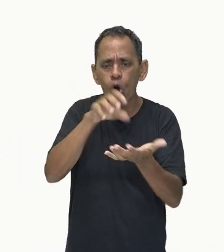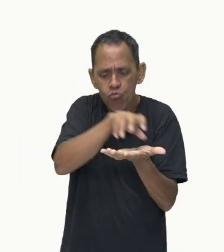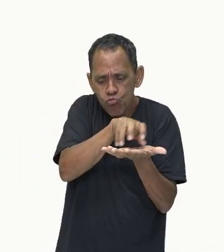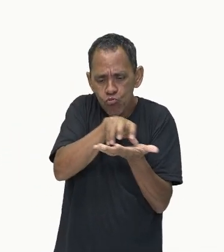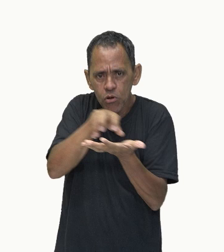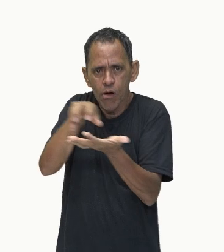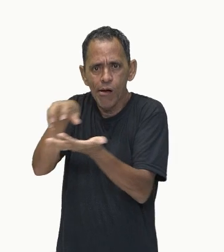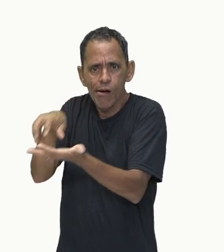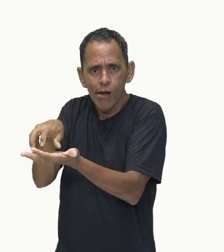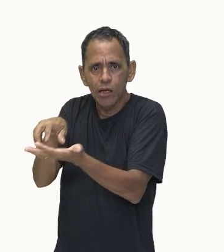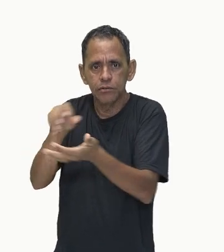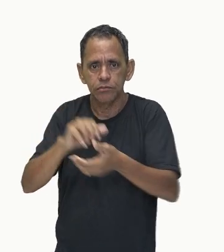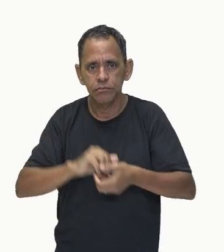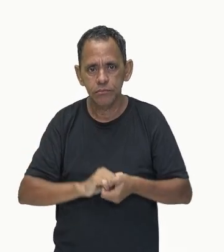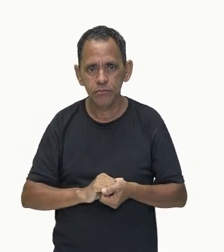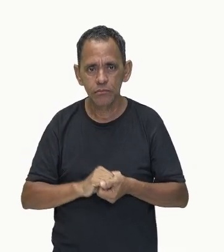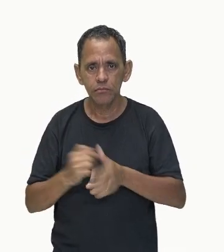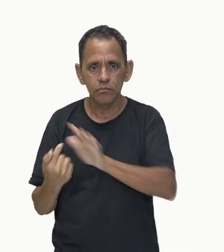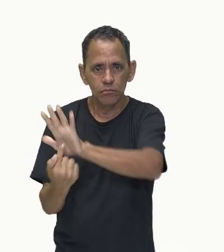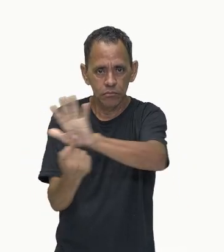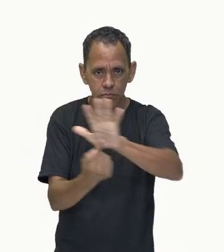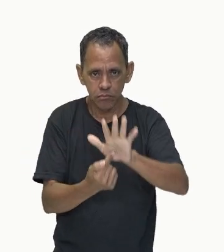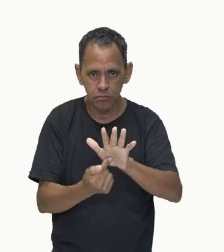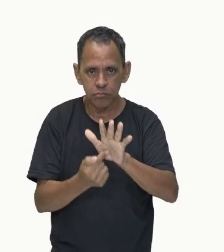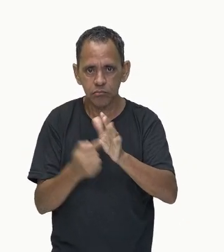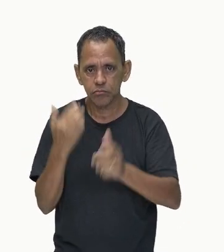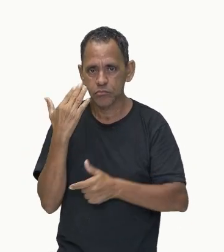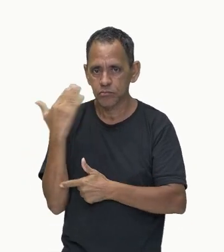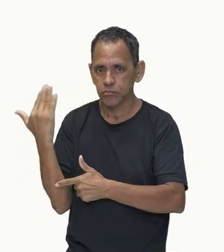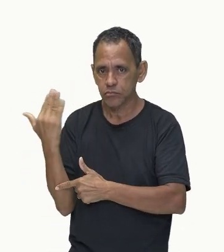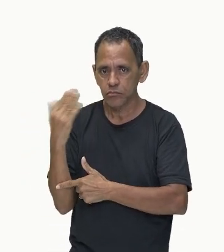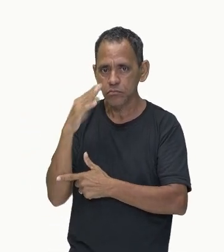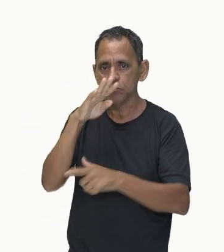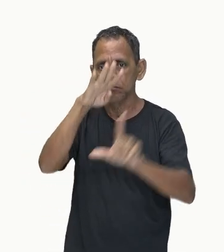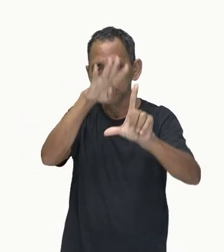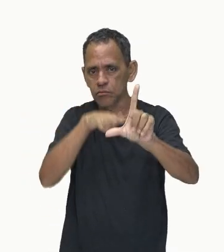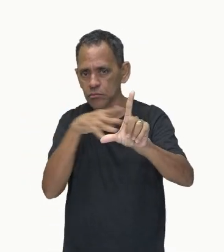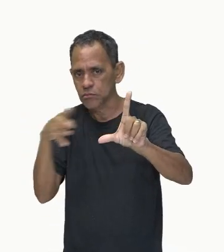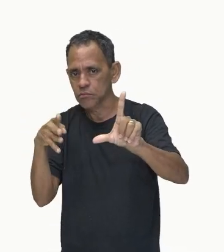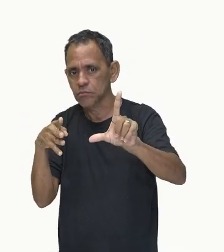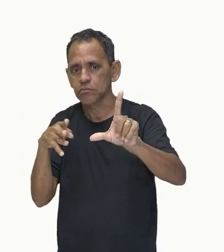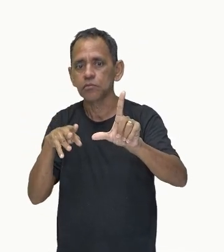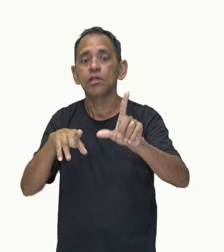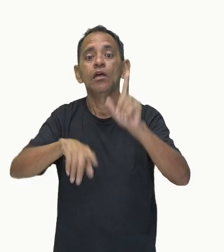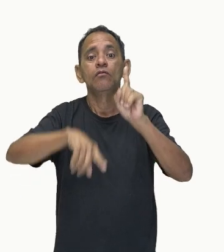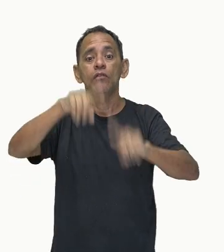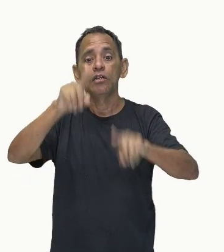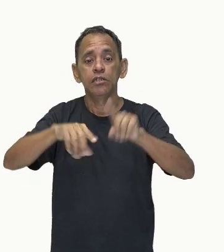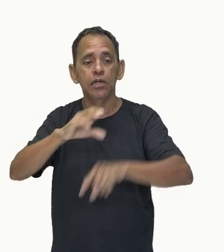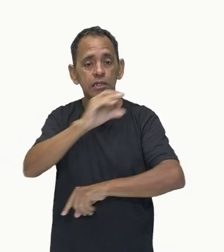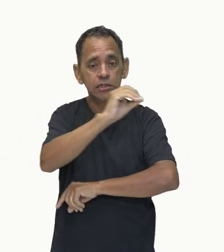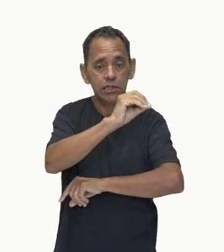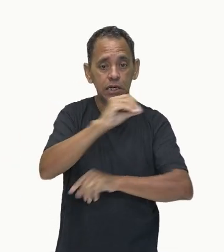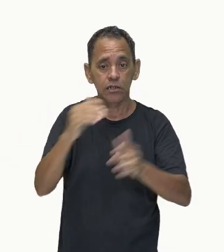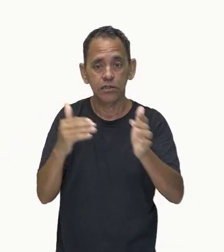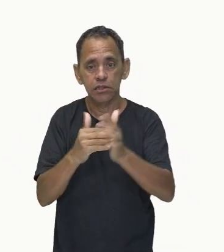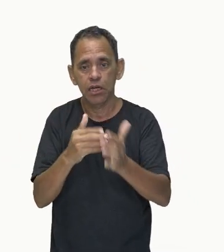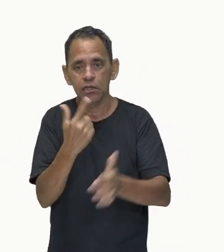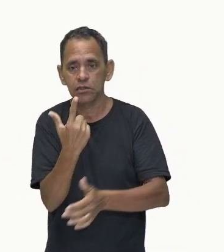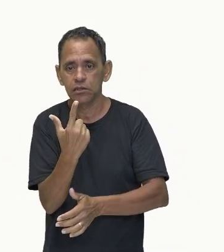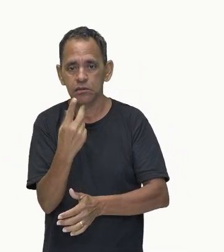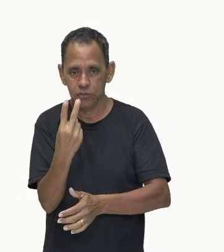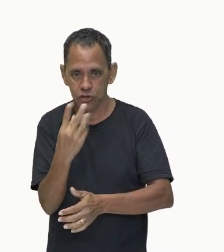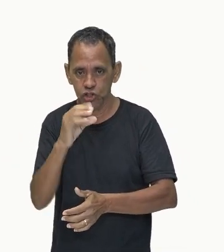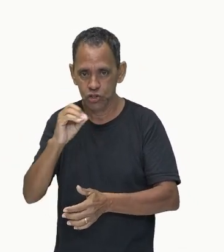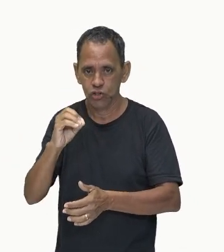o formato do gráfico, certo? A força variou de 0 até 20 newtons e o deslocamento variou de